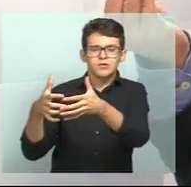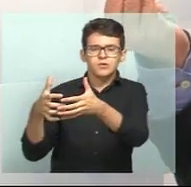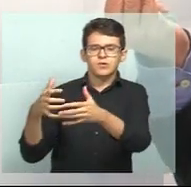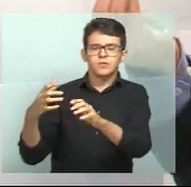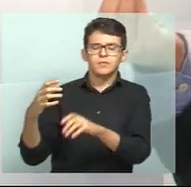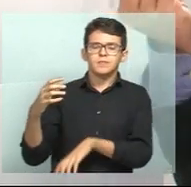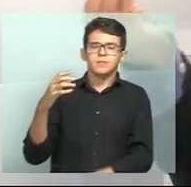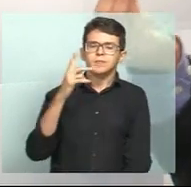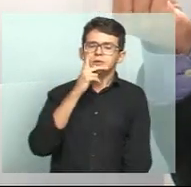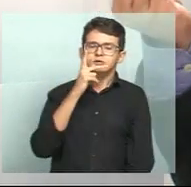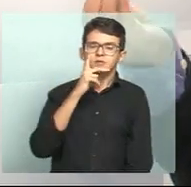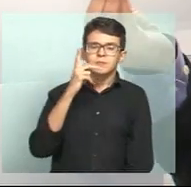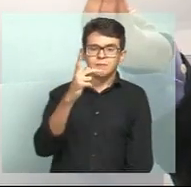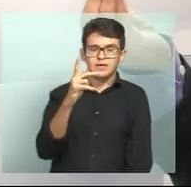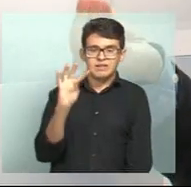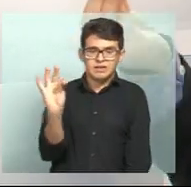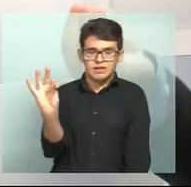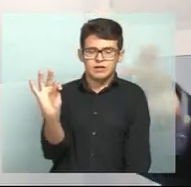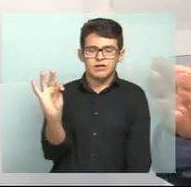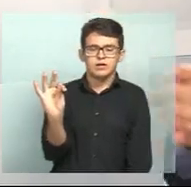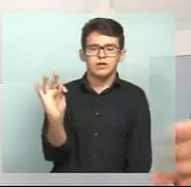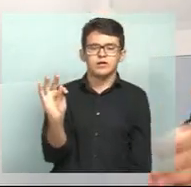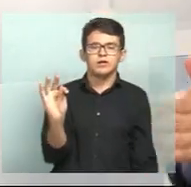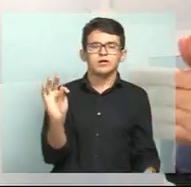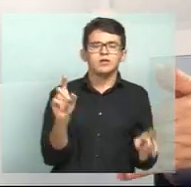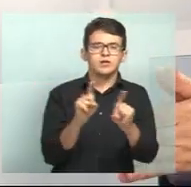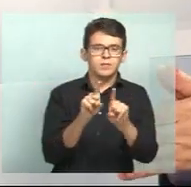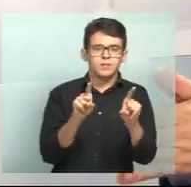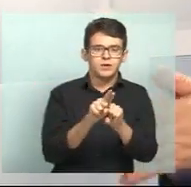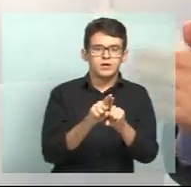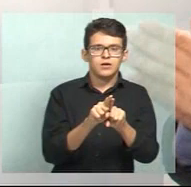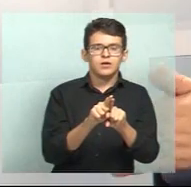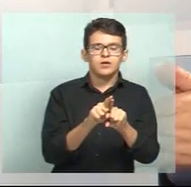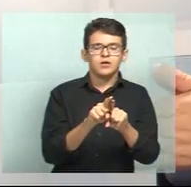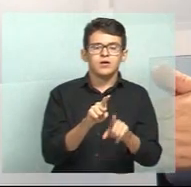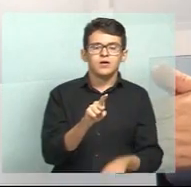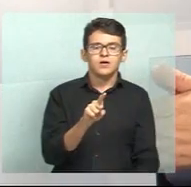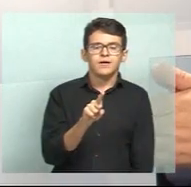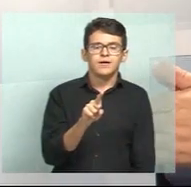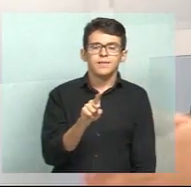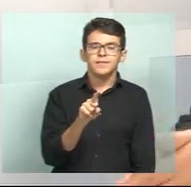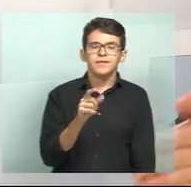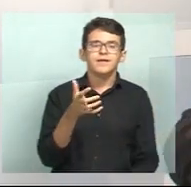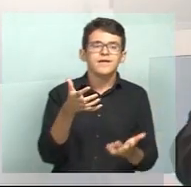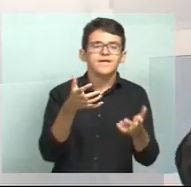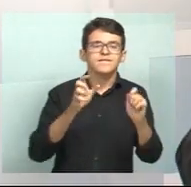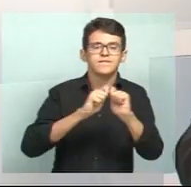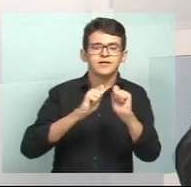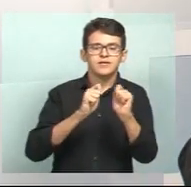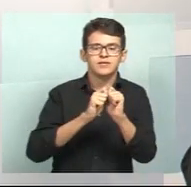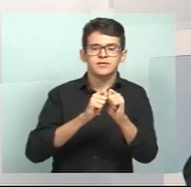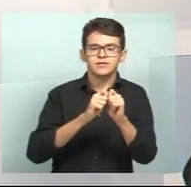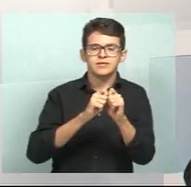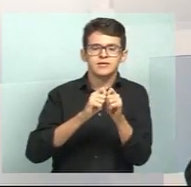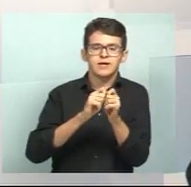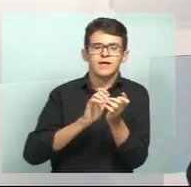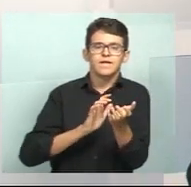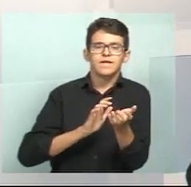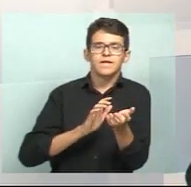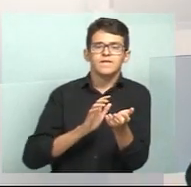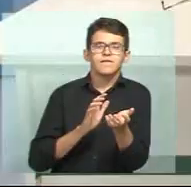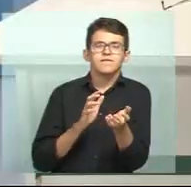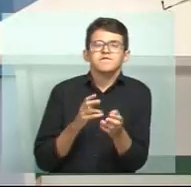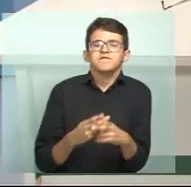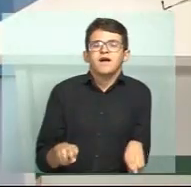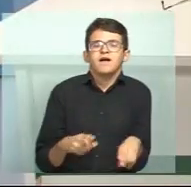Judiciário é nada mais, nada menos do que tentar encobrir os erros que eles fizeram administrativamente. Você não viu nada e eu